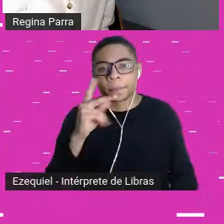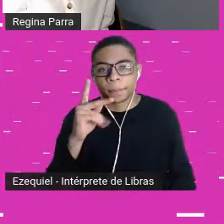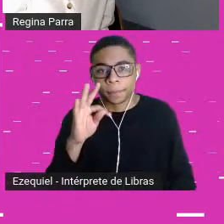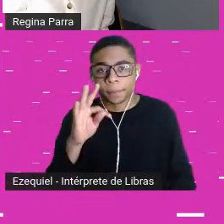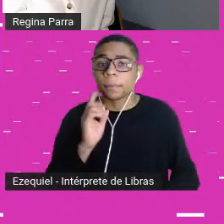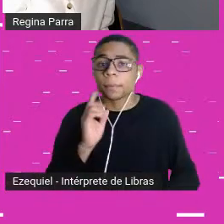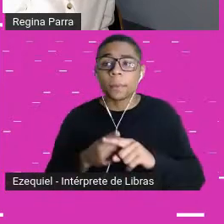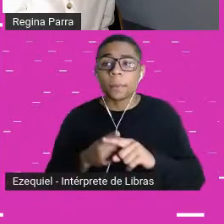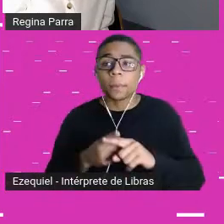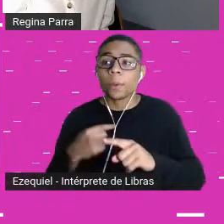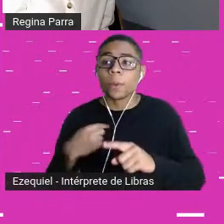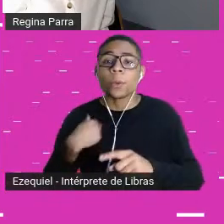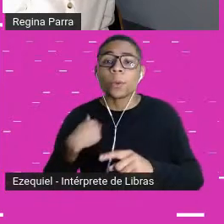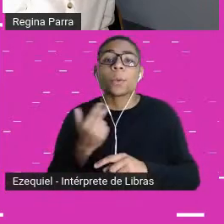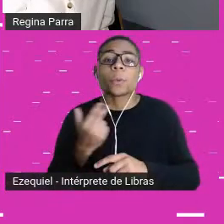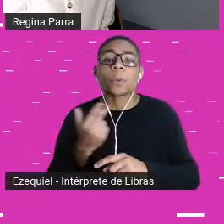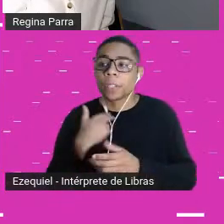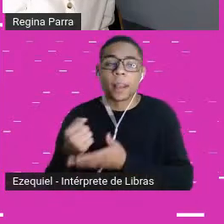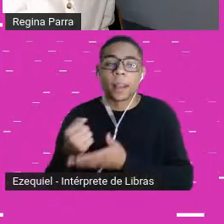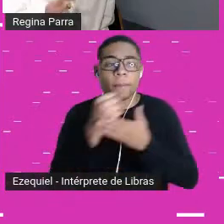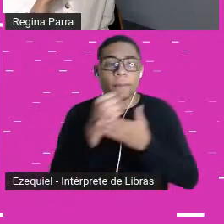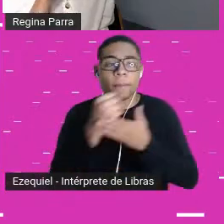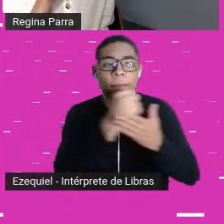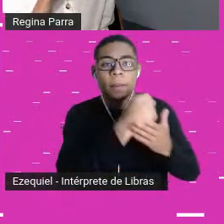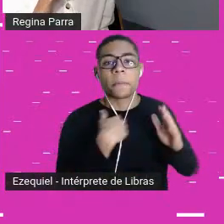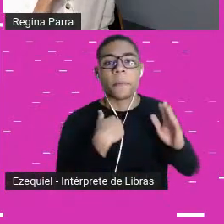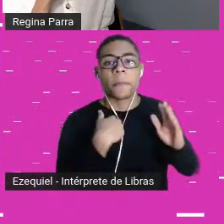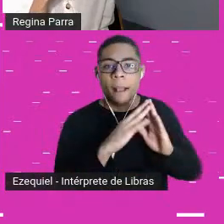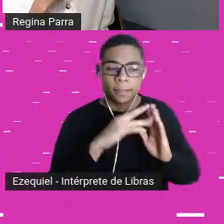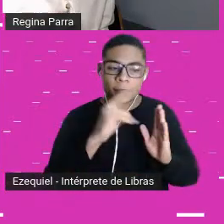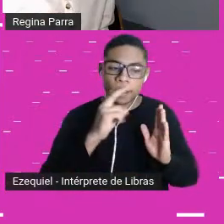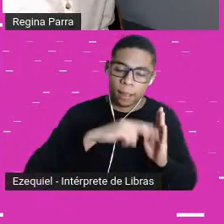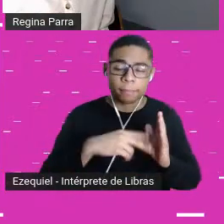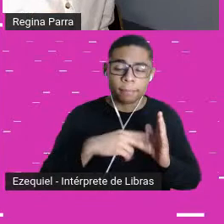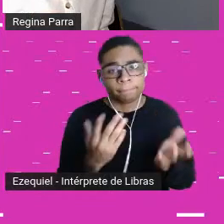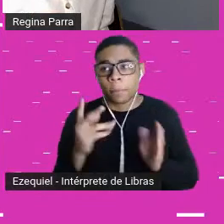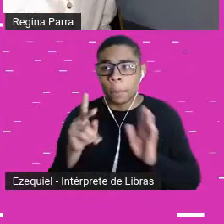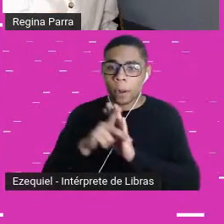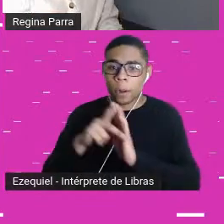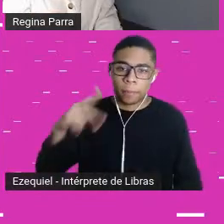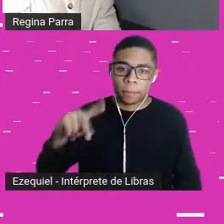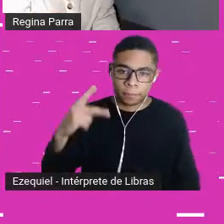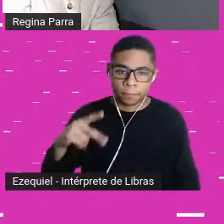dos livros serem muito queridos por ele, as preciosidades dele eram